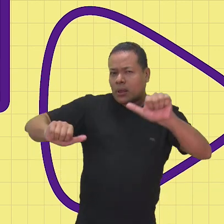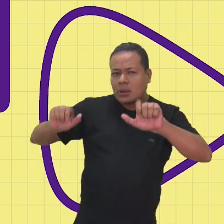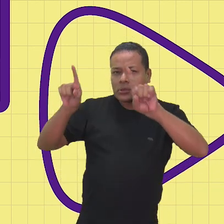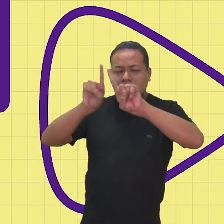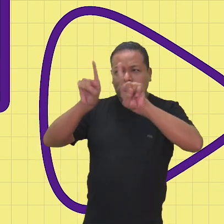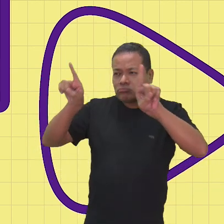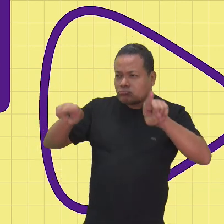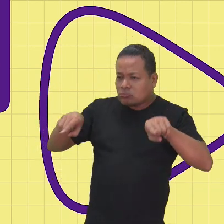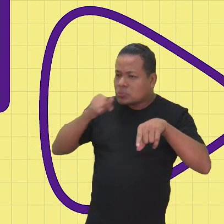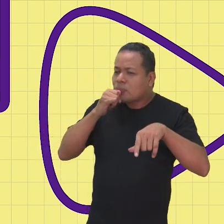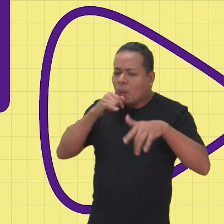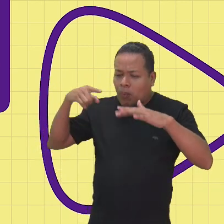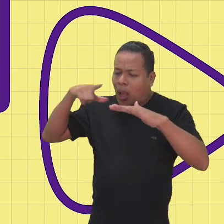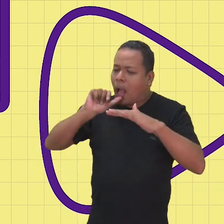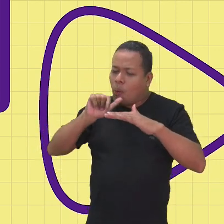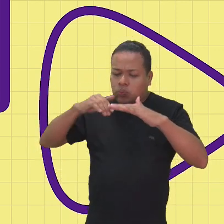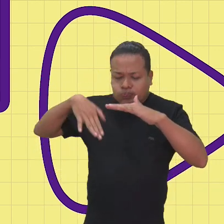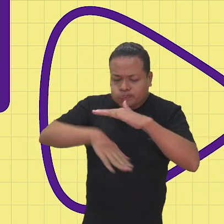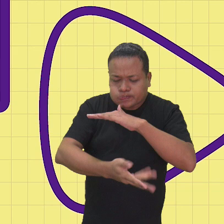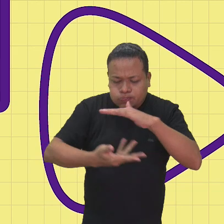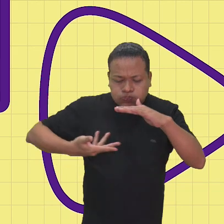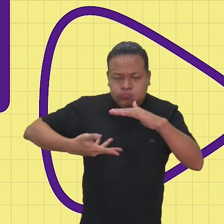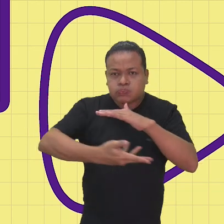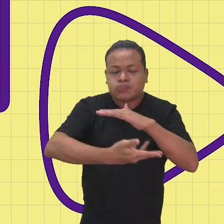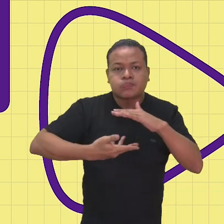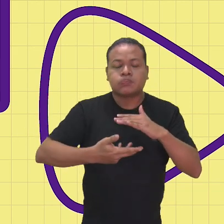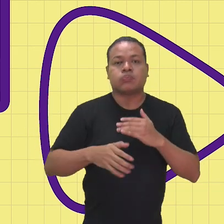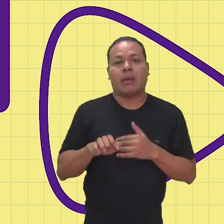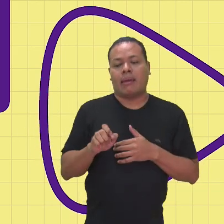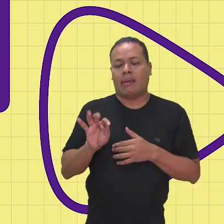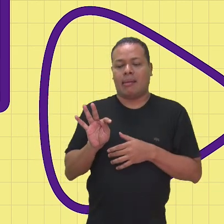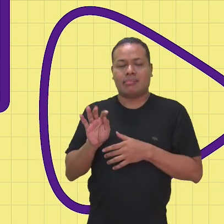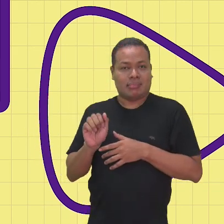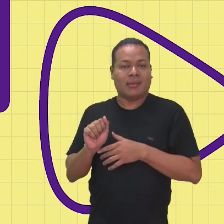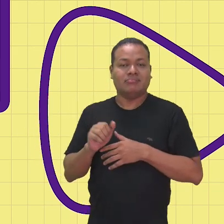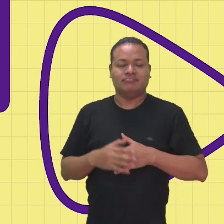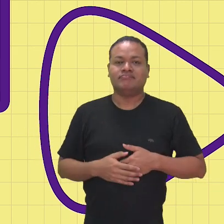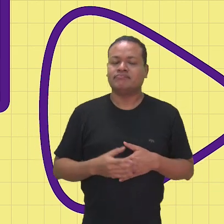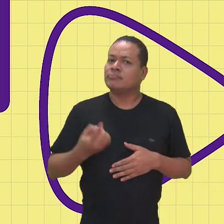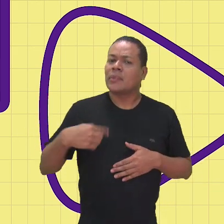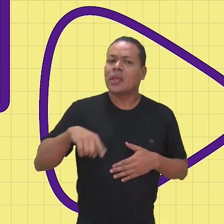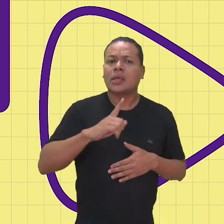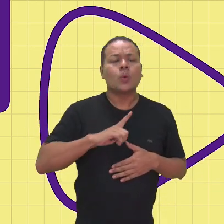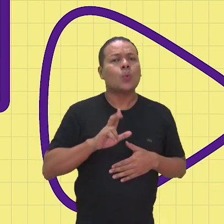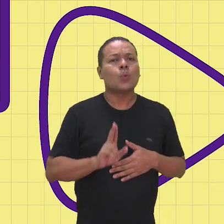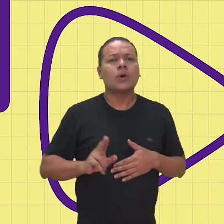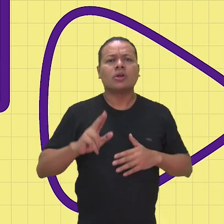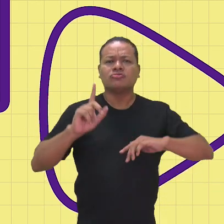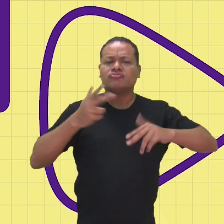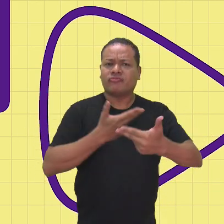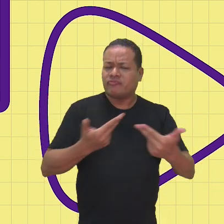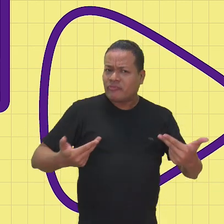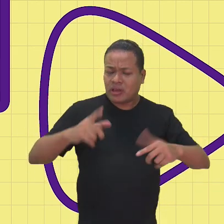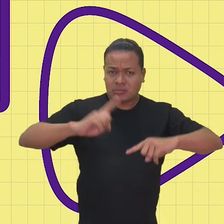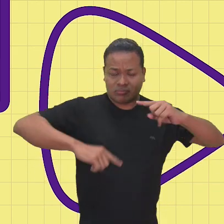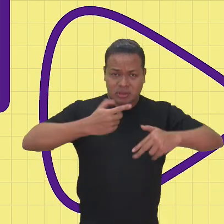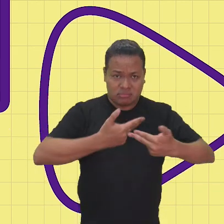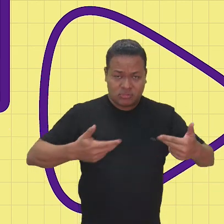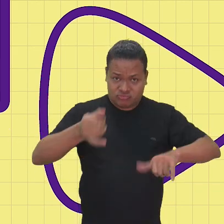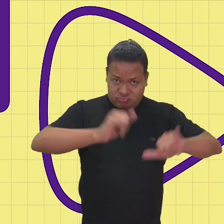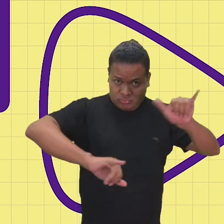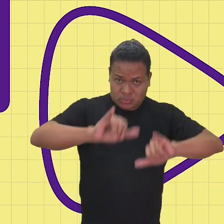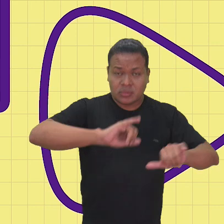uma estação de tratamento de água, normalmente a gente chama de ETA, né, que é a sigla, em que são usados diversos reagentes químicos